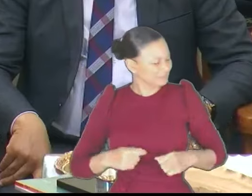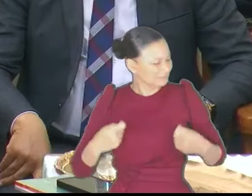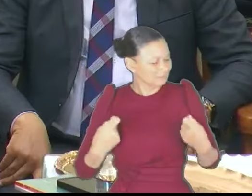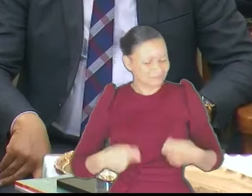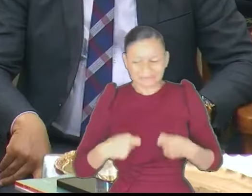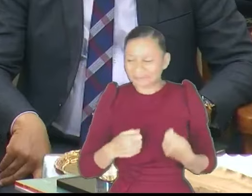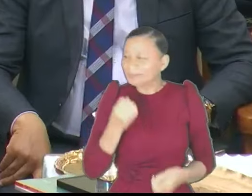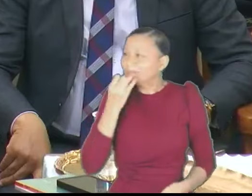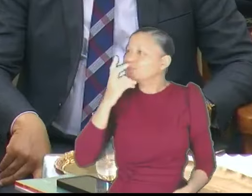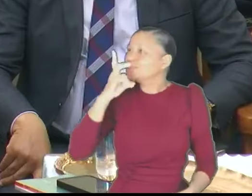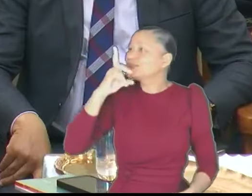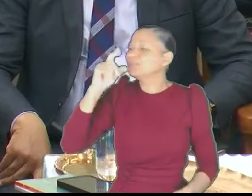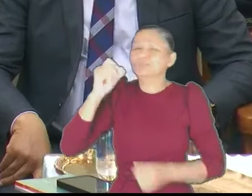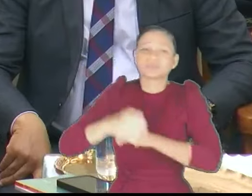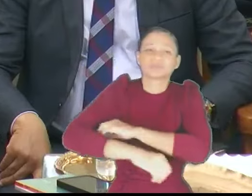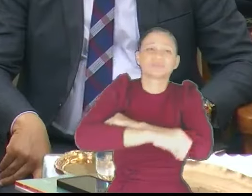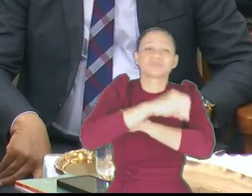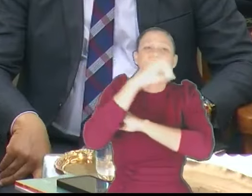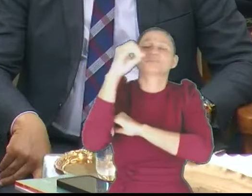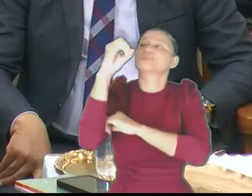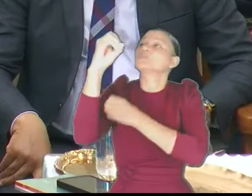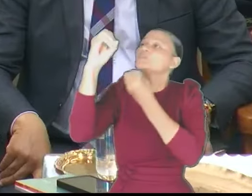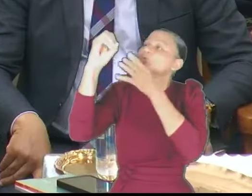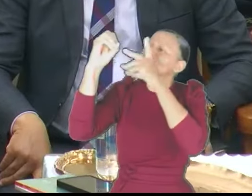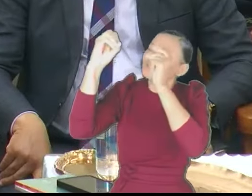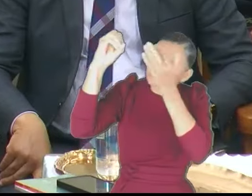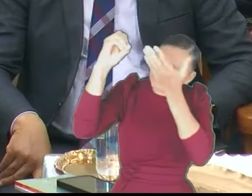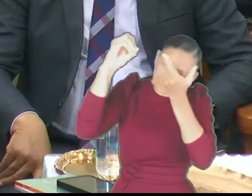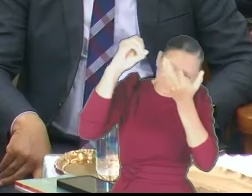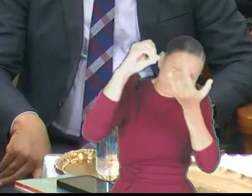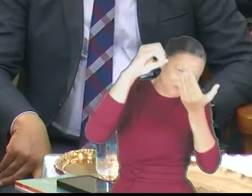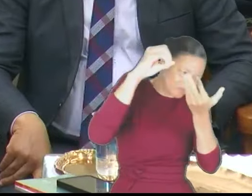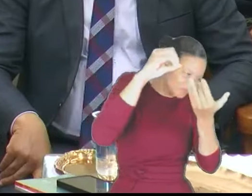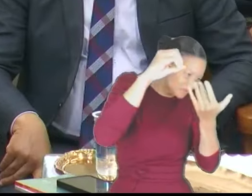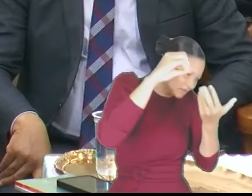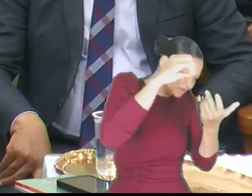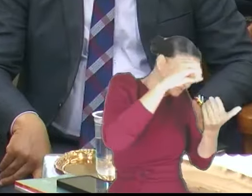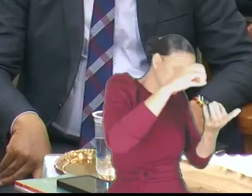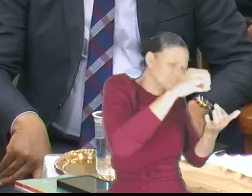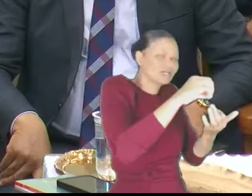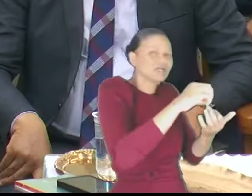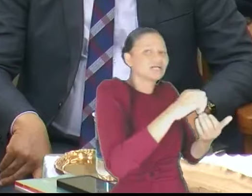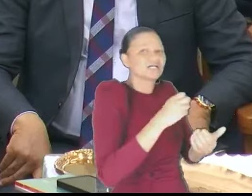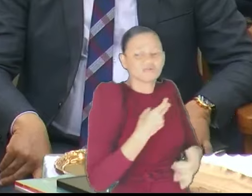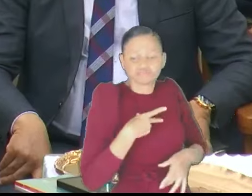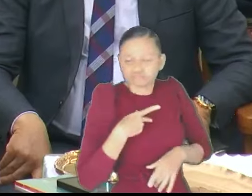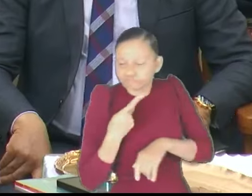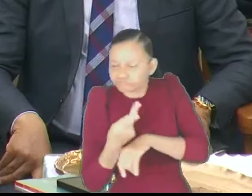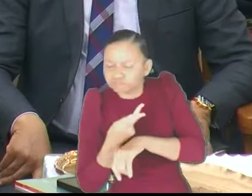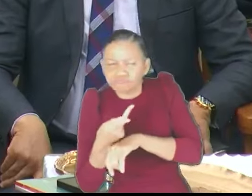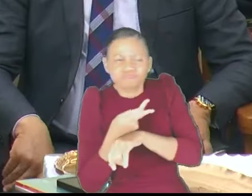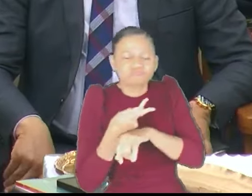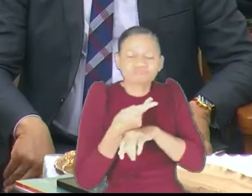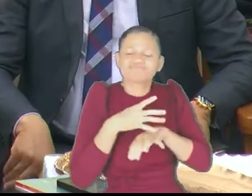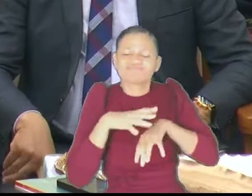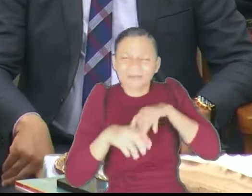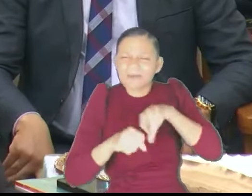dia para o sol. O sol nasceu, você diz bom dia, venha, venha. Vai clareando para mim, porque eu vou à busca de mais um